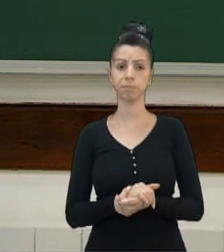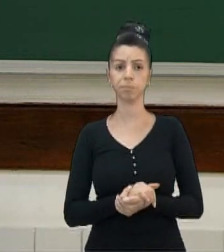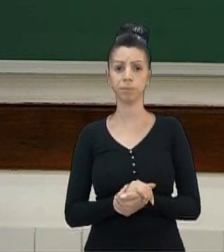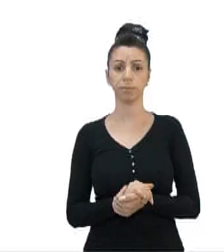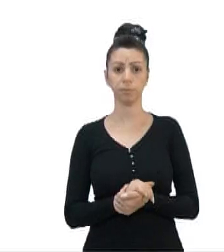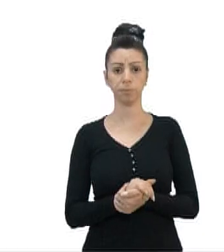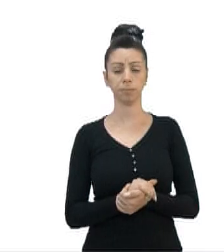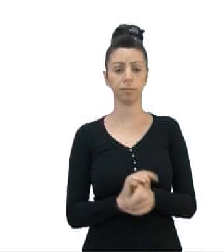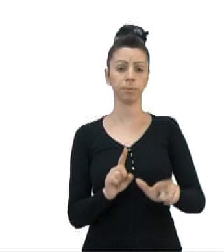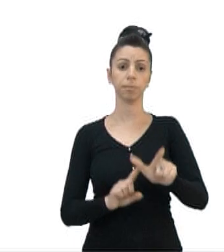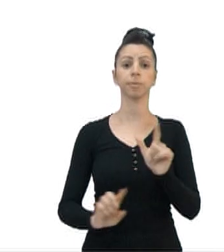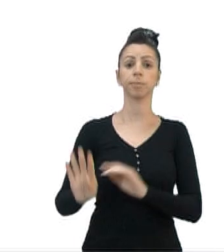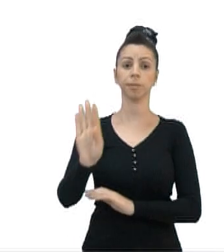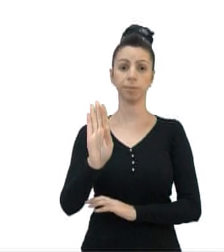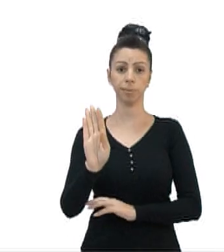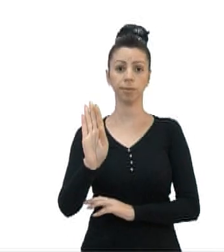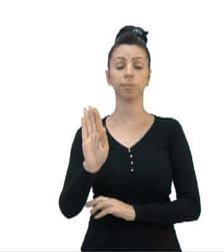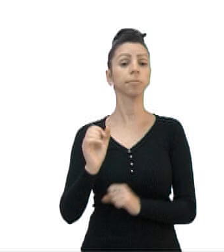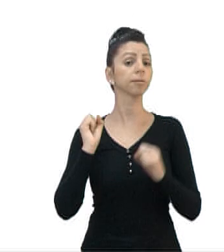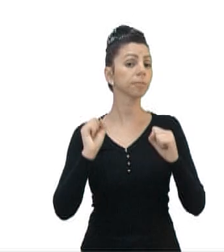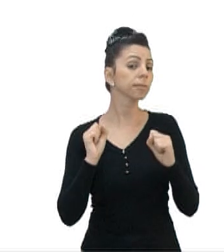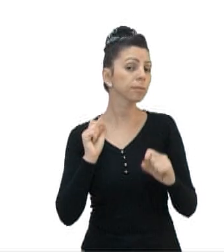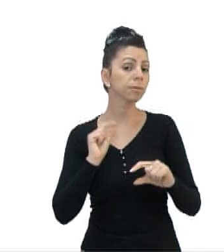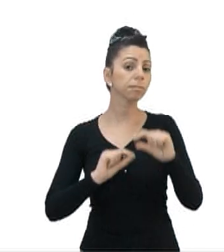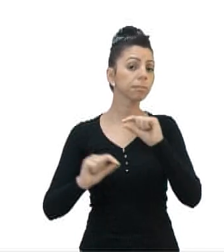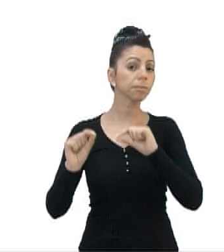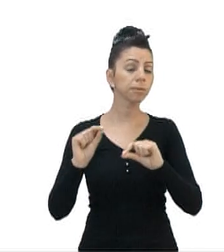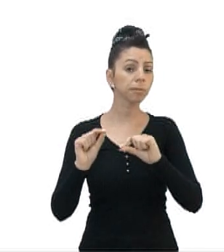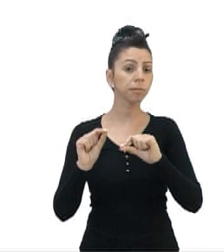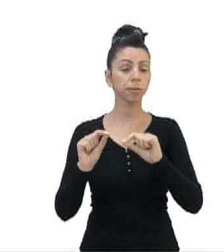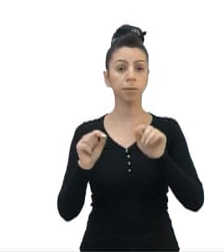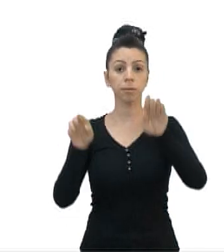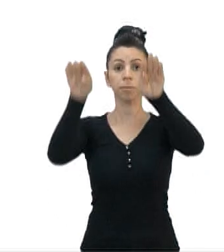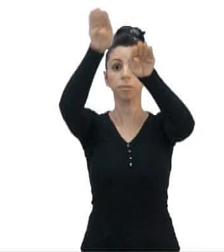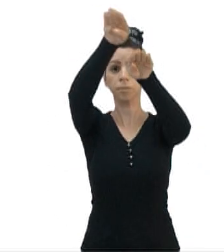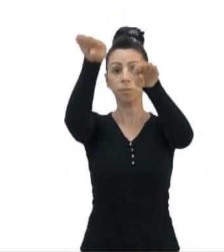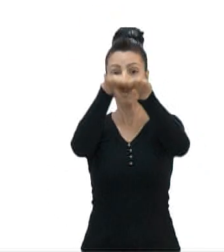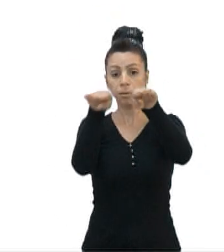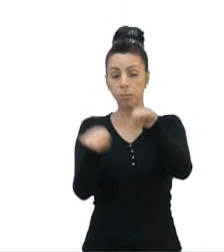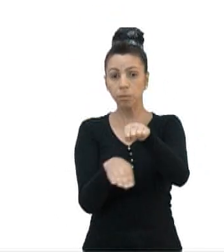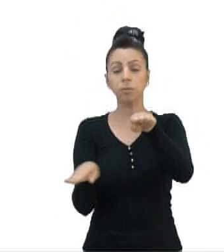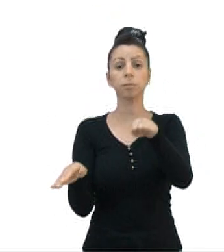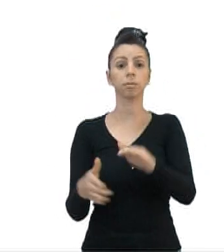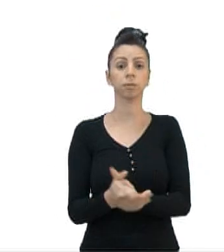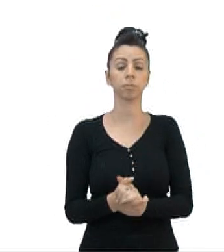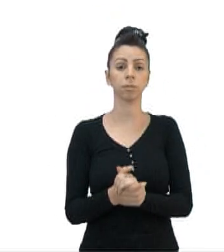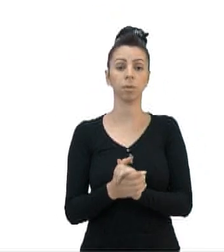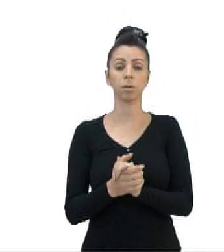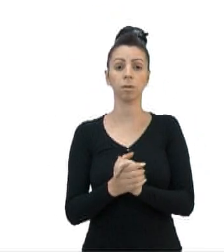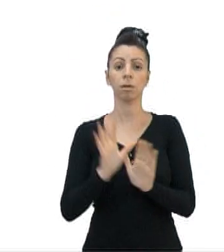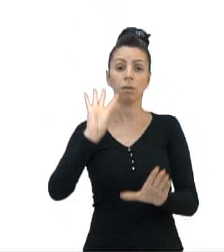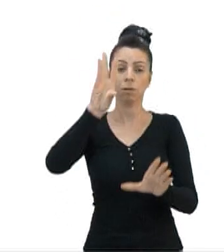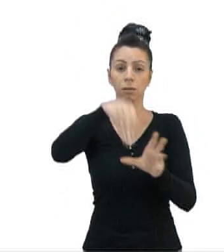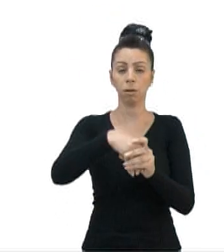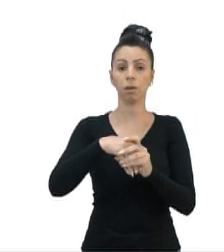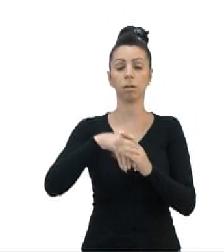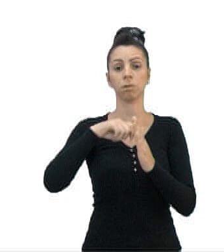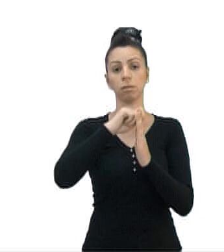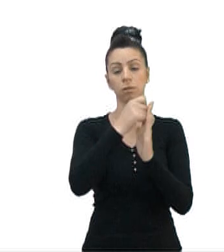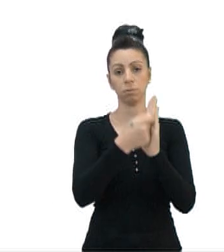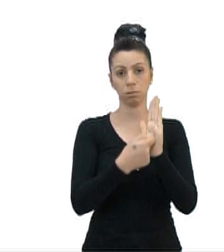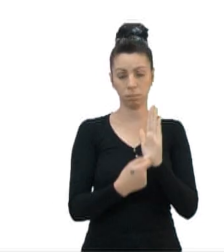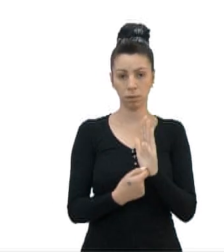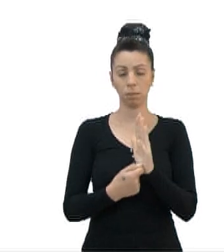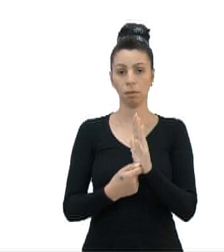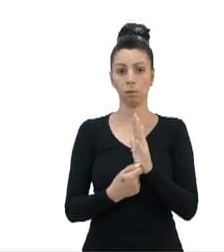volta lá. Na letra B, podemos dizer que há uma hierarquia estabelecida no poema entre cão, gato e